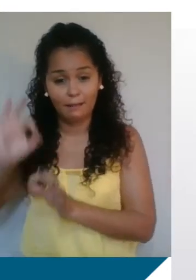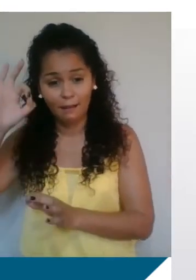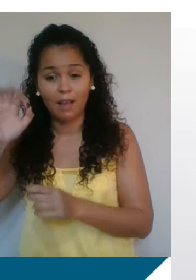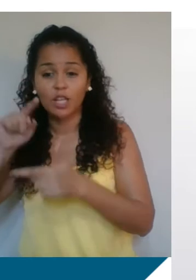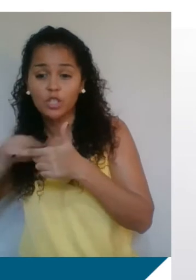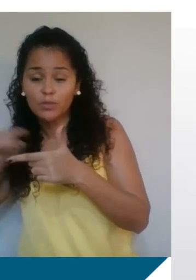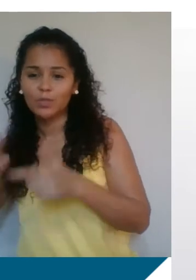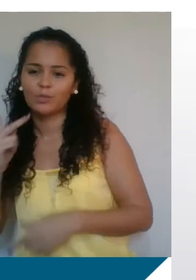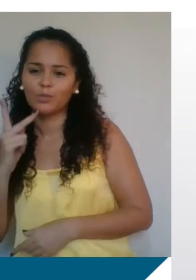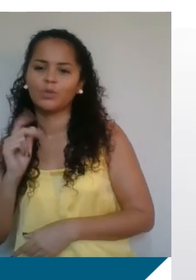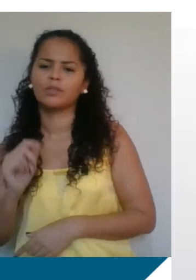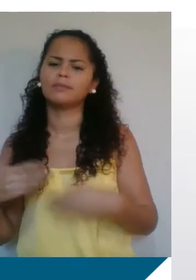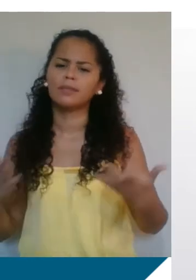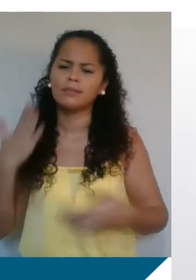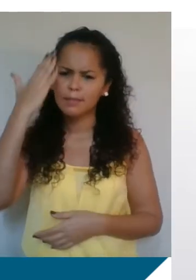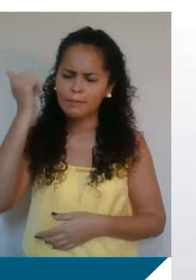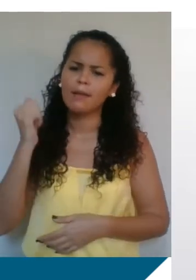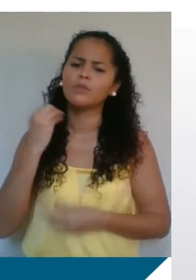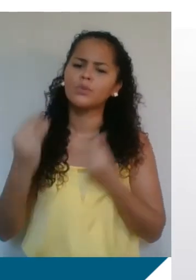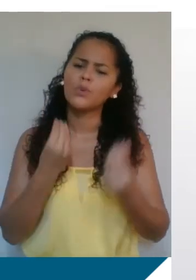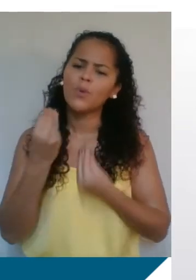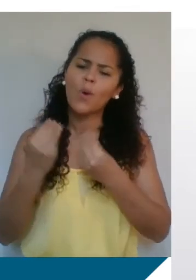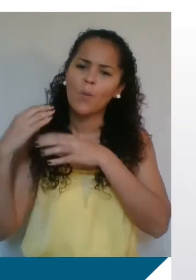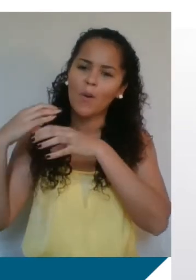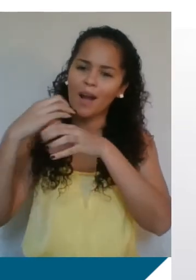desse triângulo retângulo a partir dos catetos.